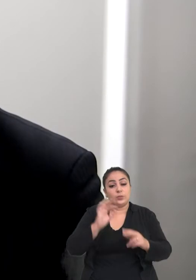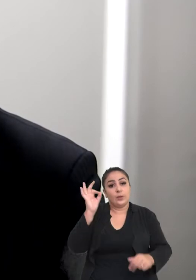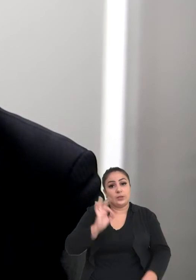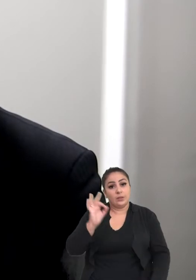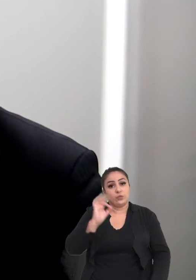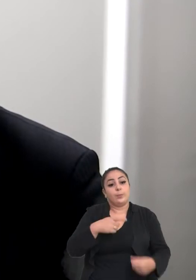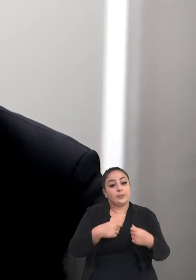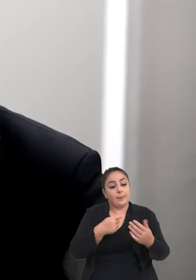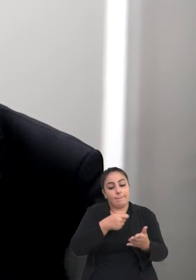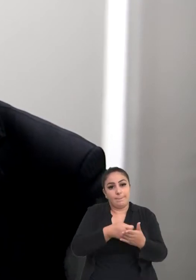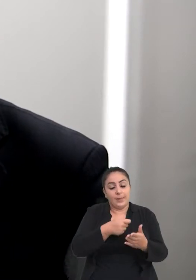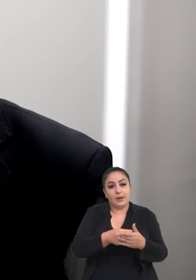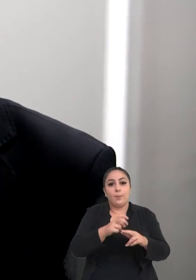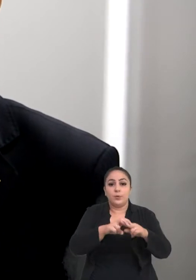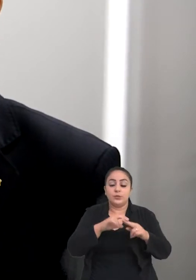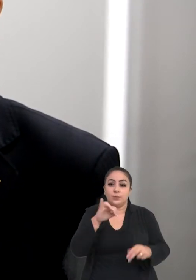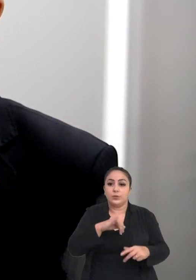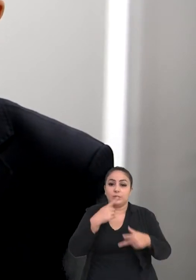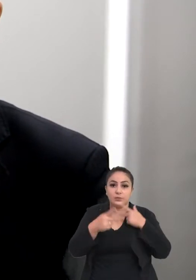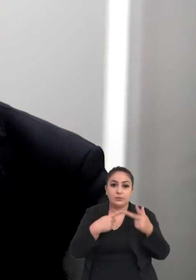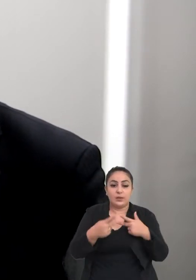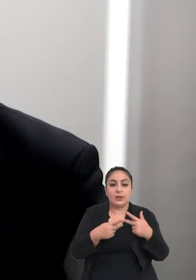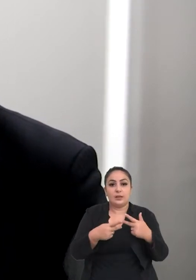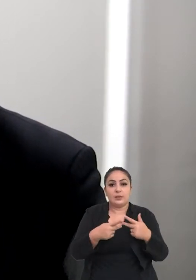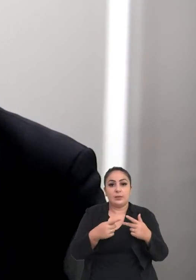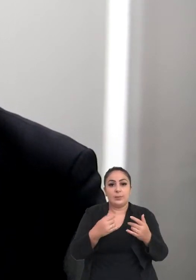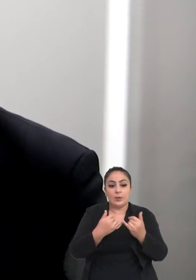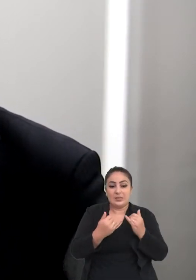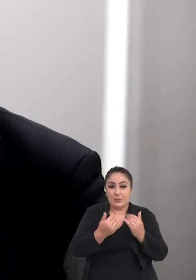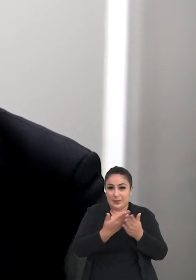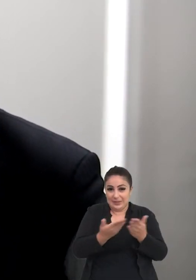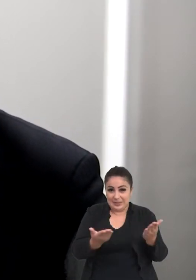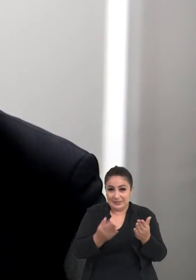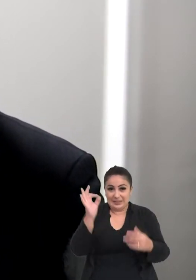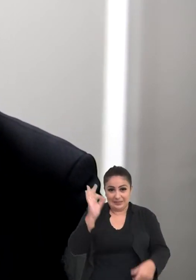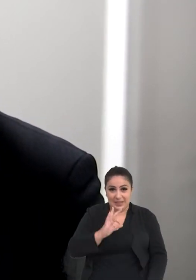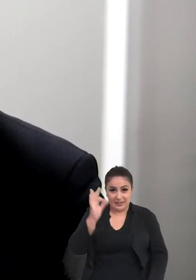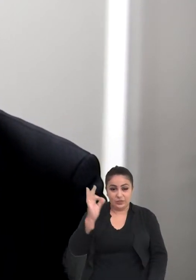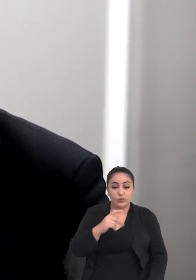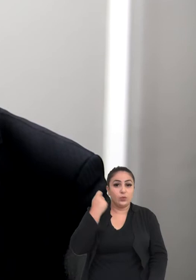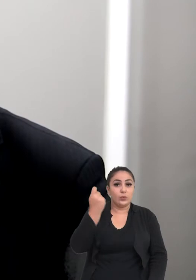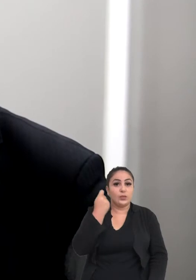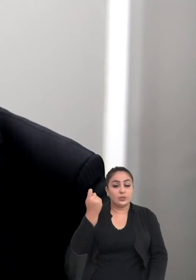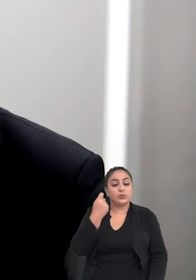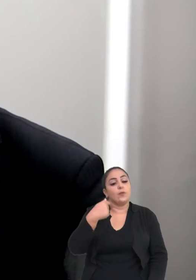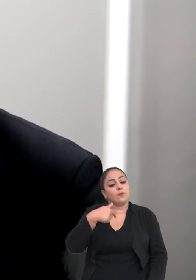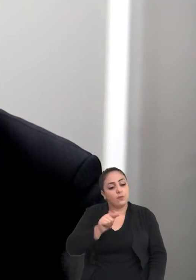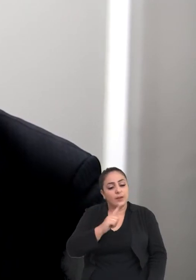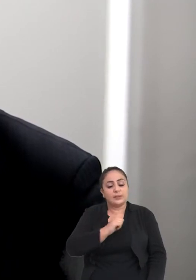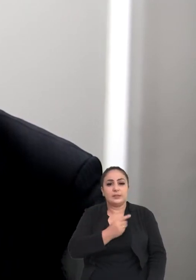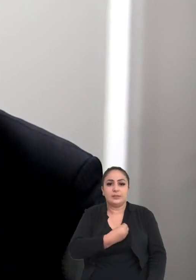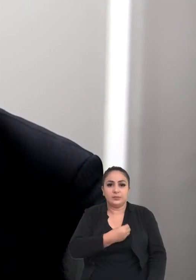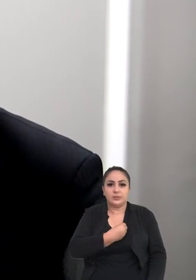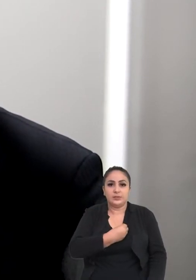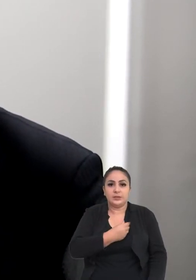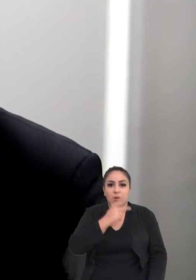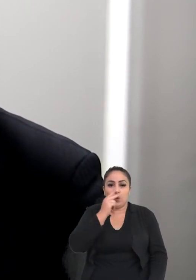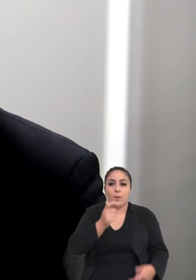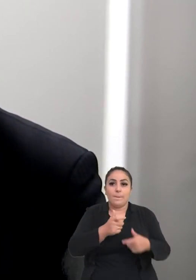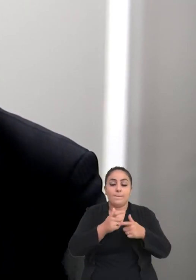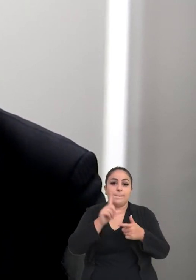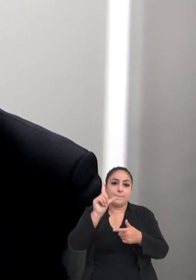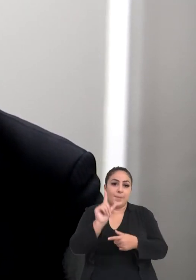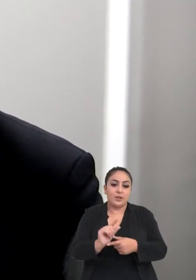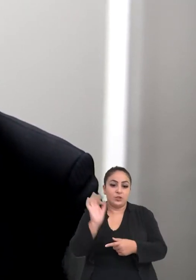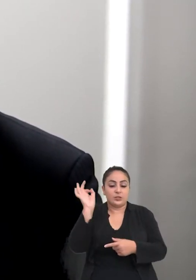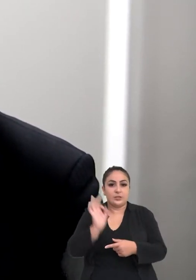uma taxa tem que ser cobrada. É importante destacar que no caso dessa taxa, o Rio Grande do Sul vai ficar com a